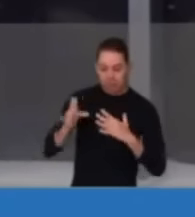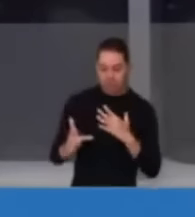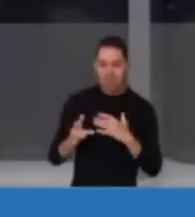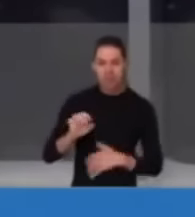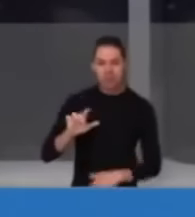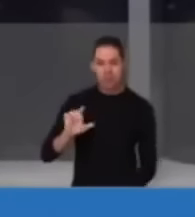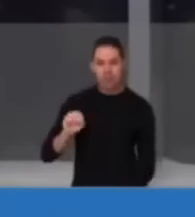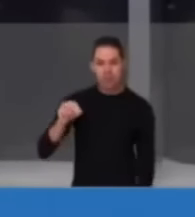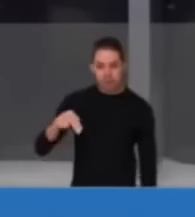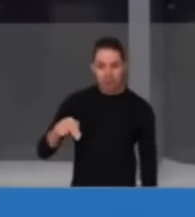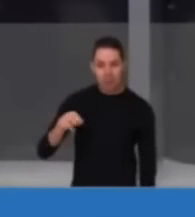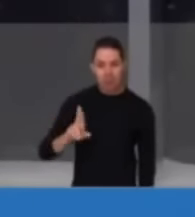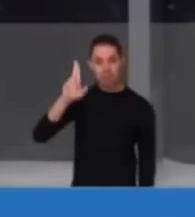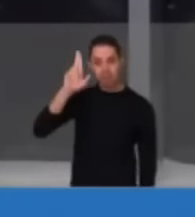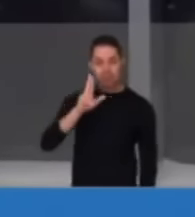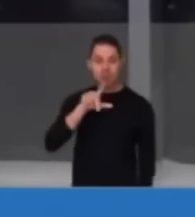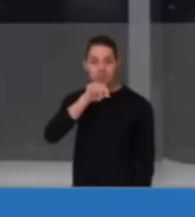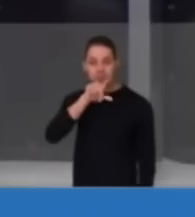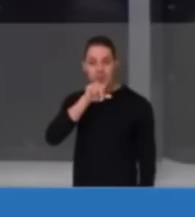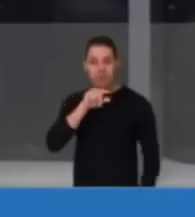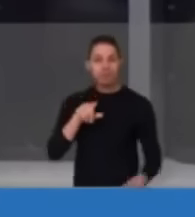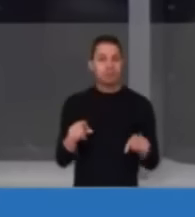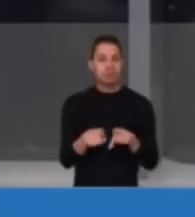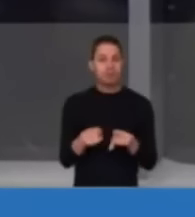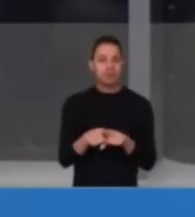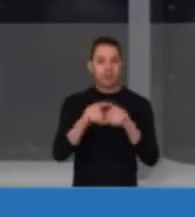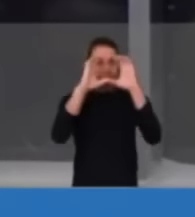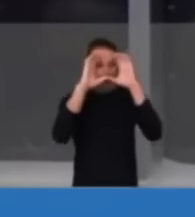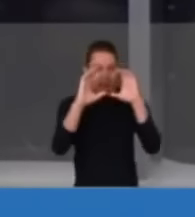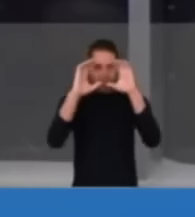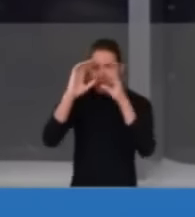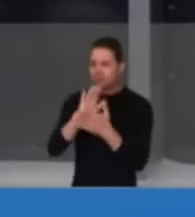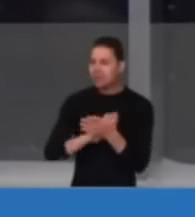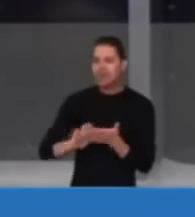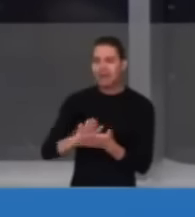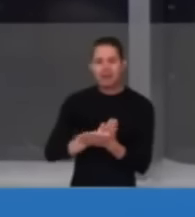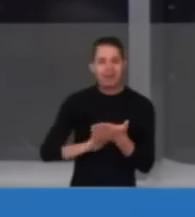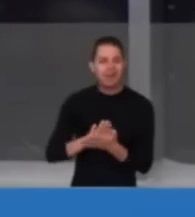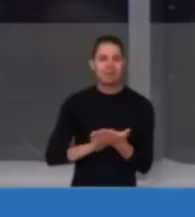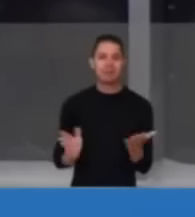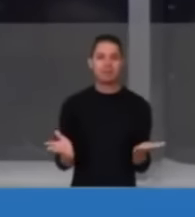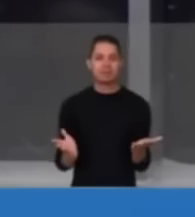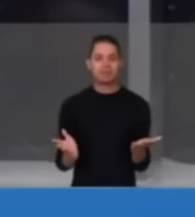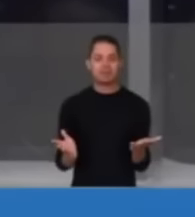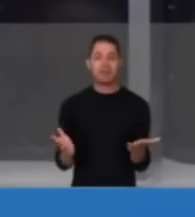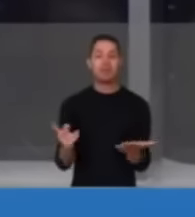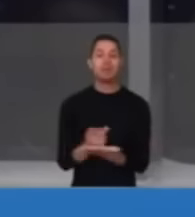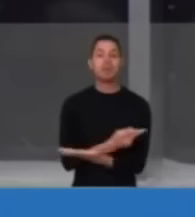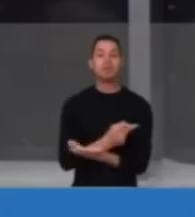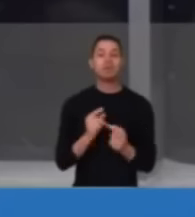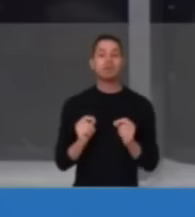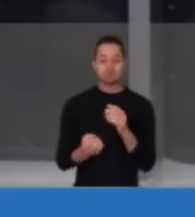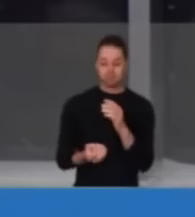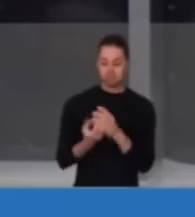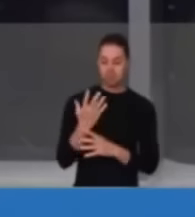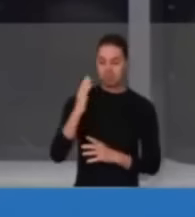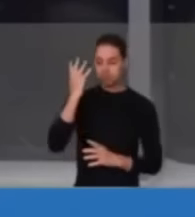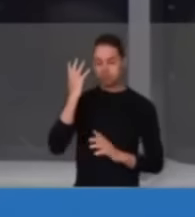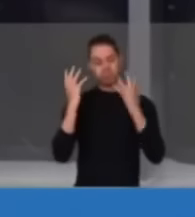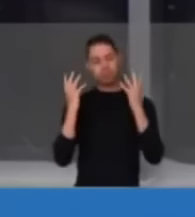musk é o dono do Twitter ele não quer se a nada As bigtech fazem parte deles e acontece que surgem os fenômenos por